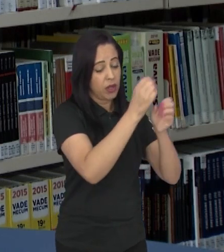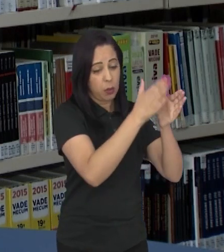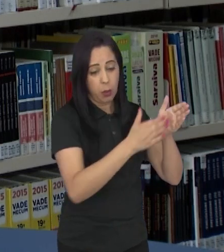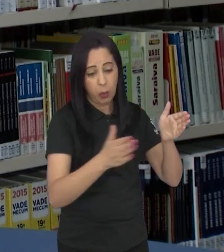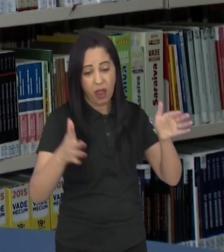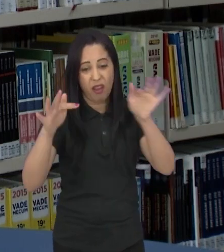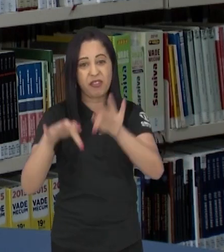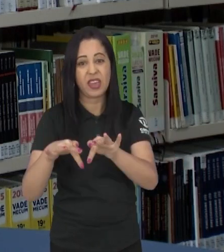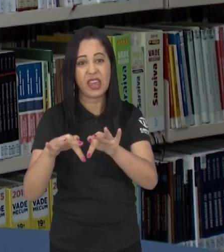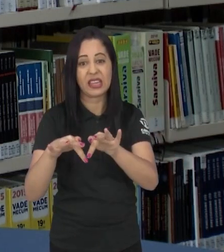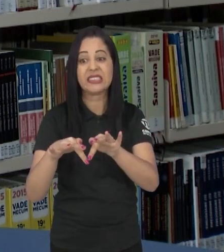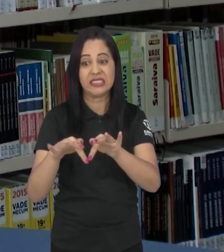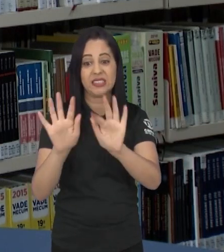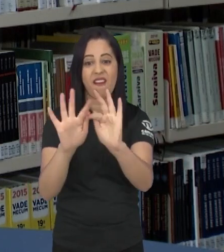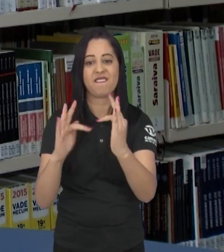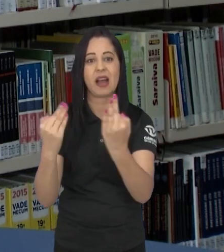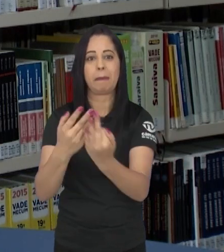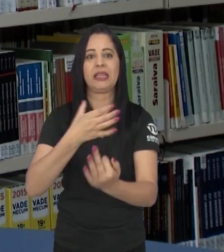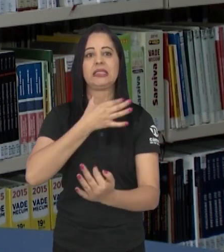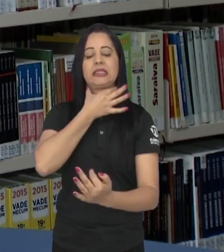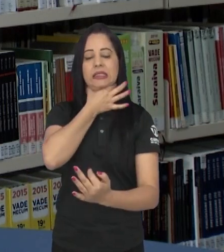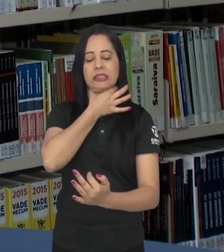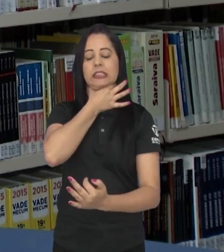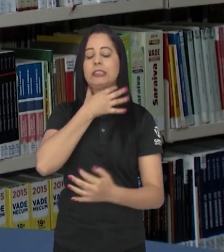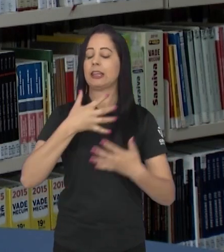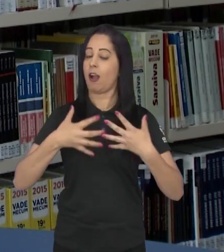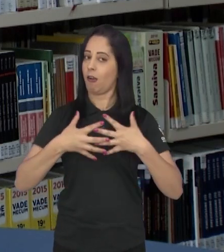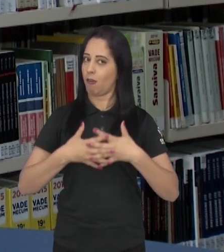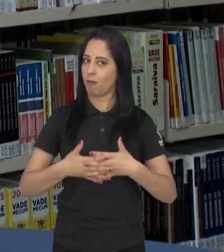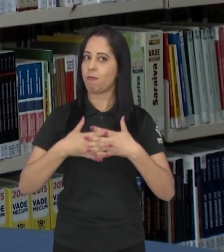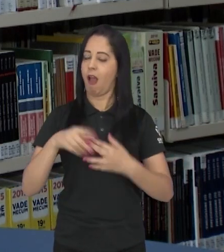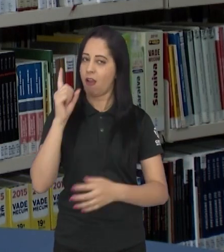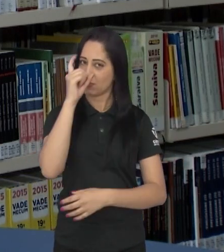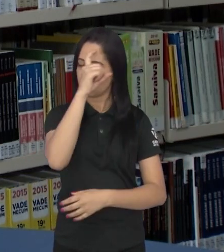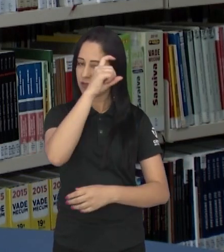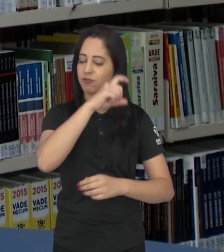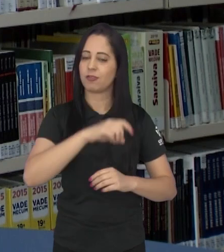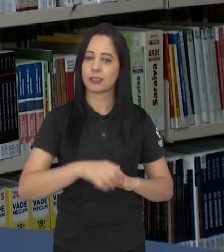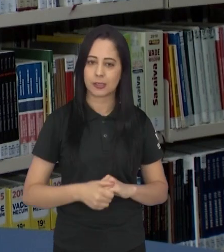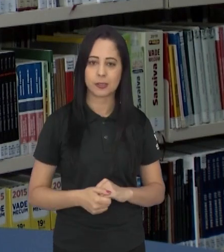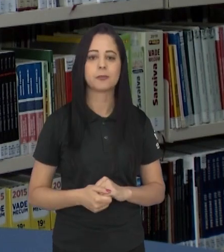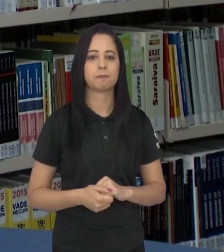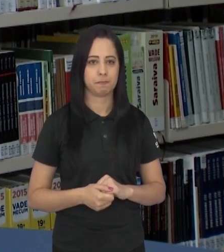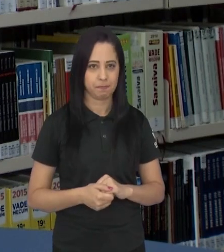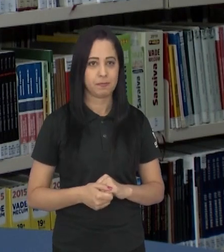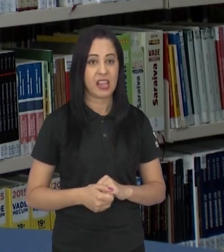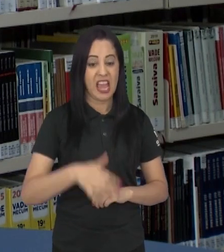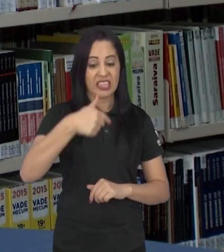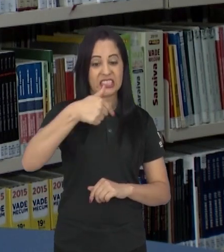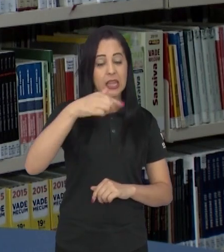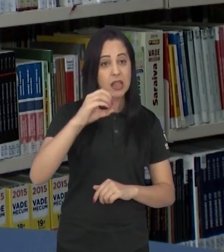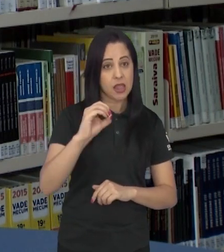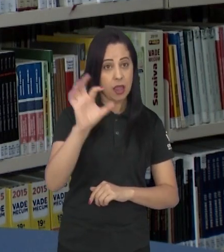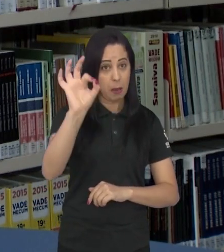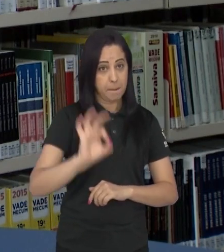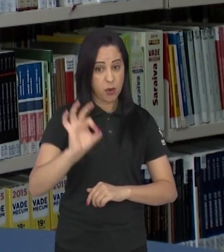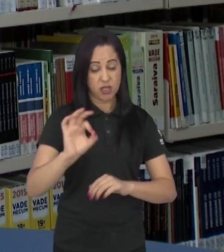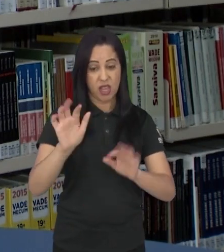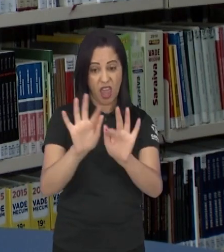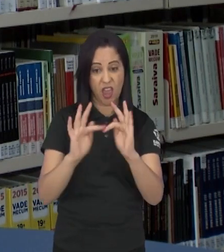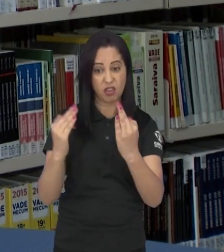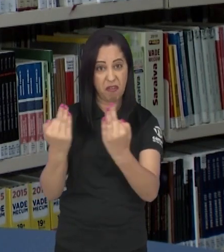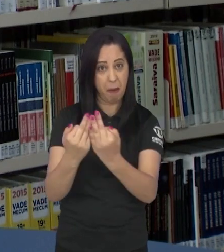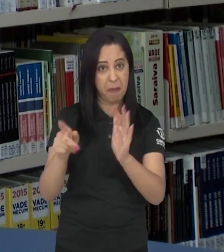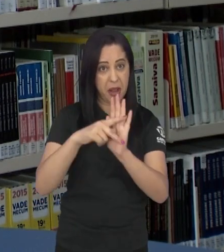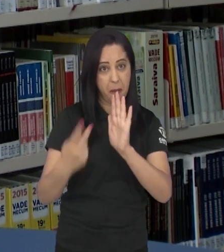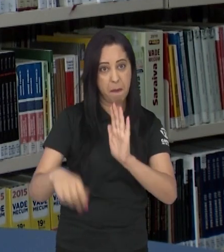já tem muitas famílias que estão endividadas, né? Então isso é muito complicado, e a gente tem também os dados aí, né, 70%